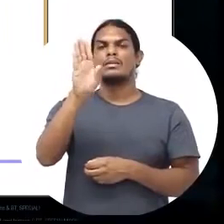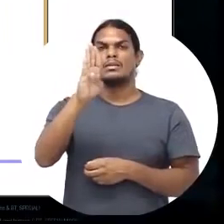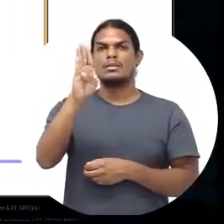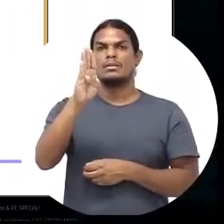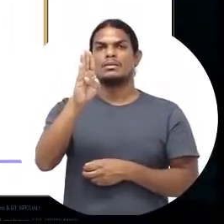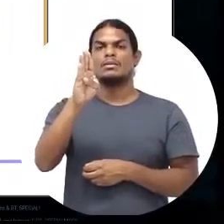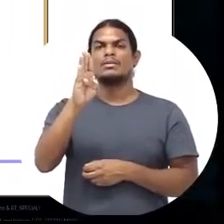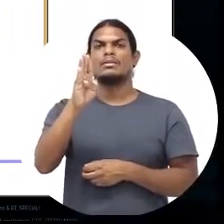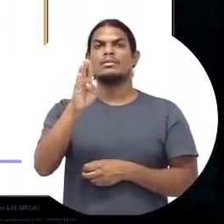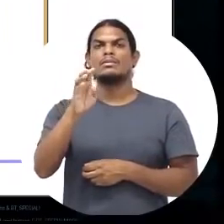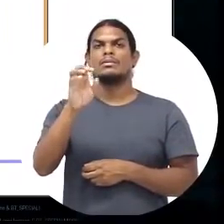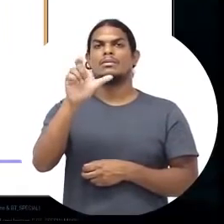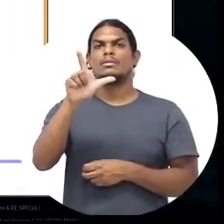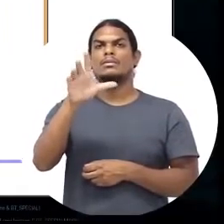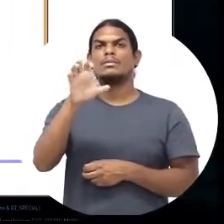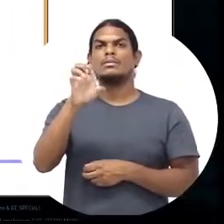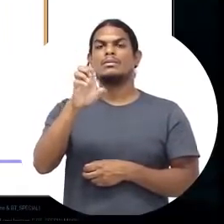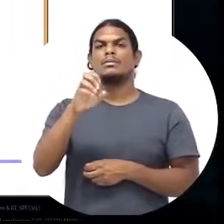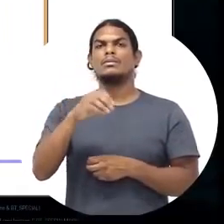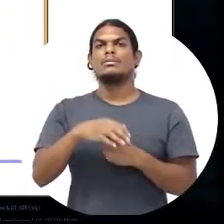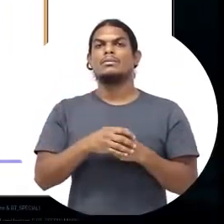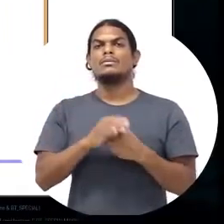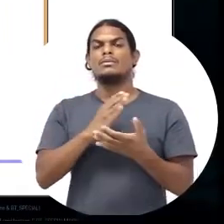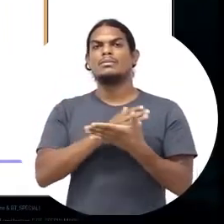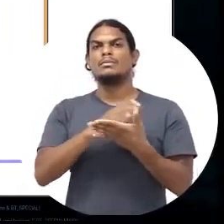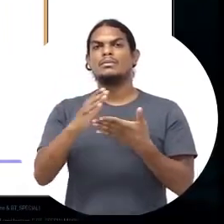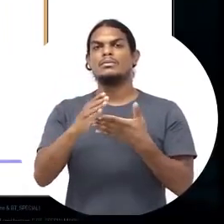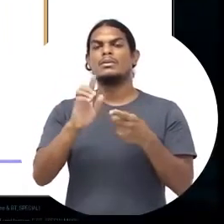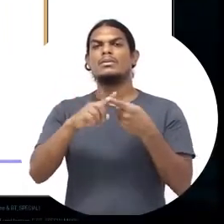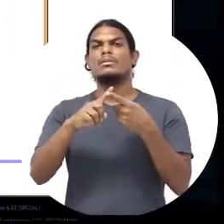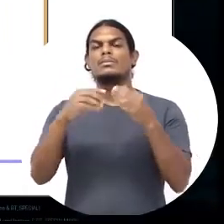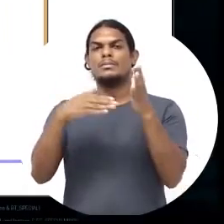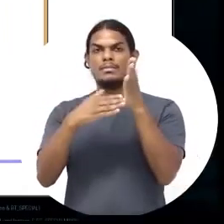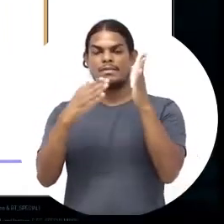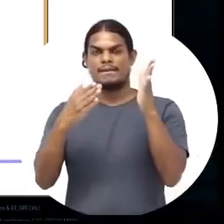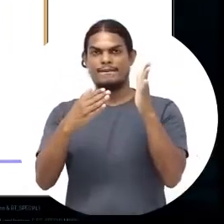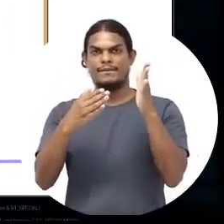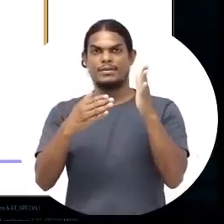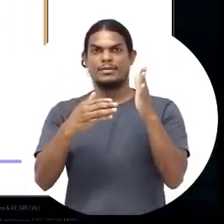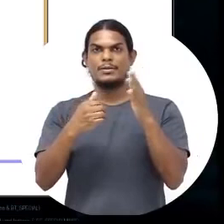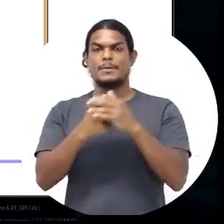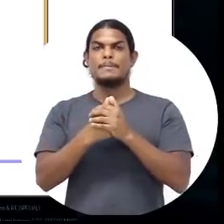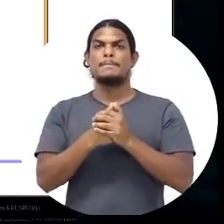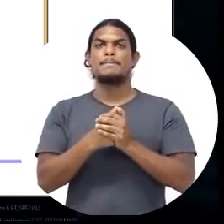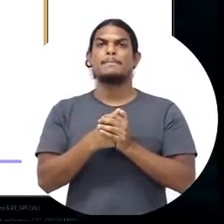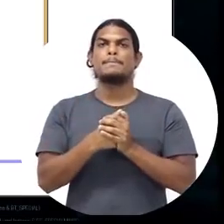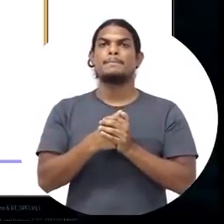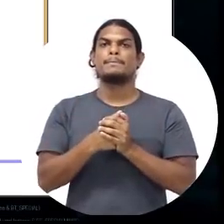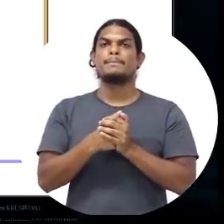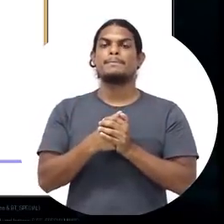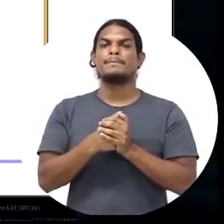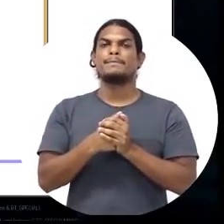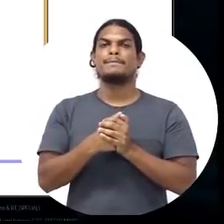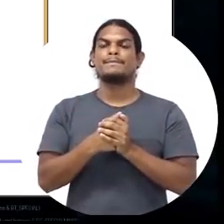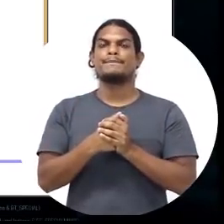table inicial, a tag, e table final. Aí está cortado, não dá para ver,